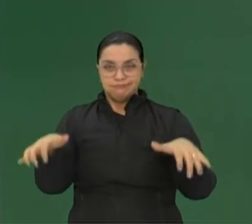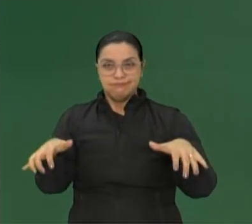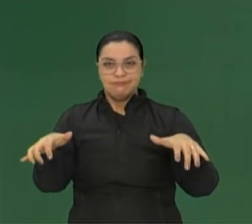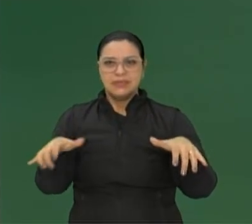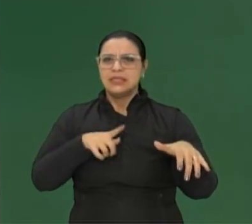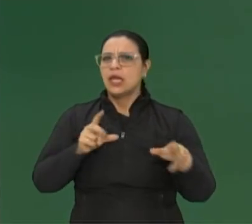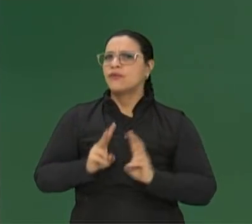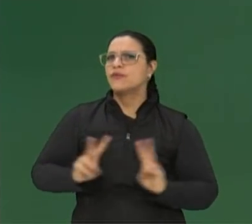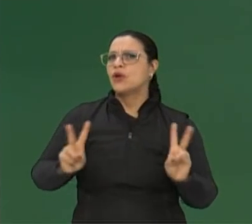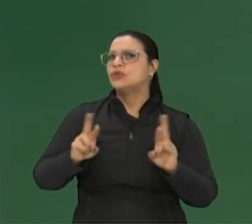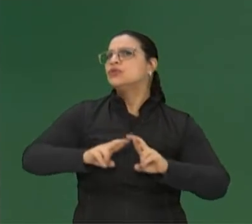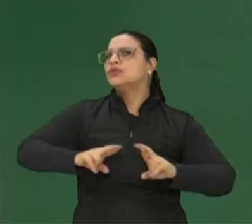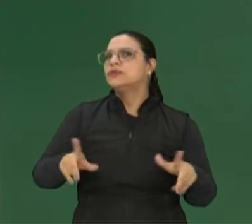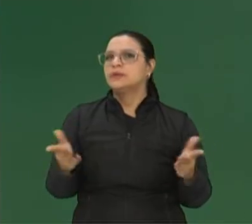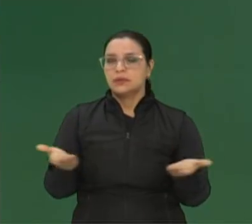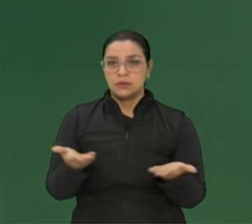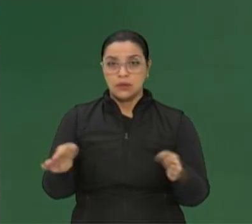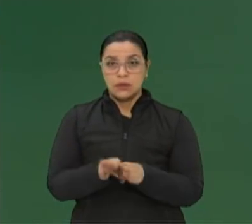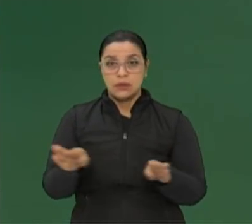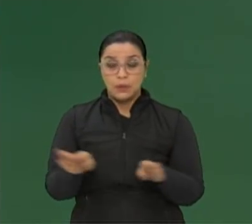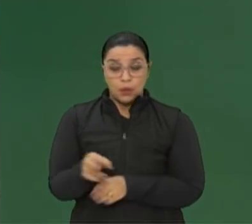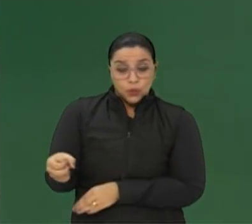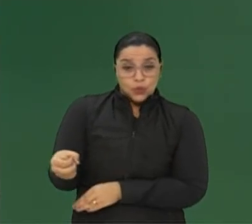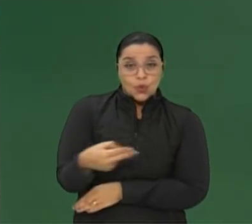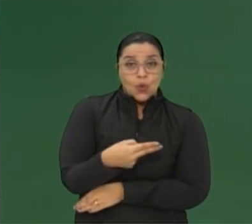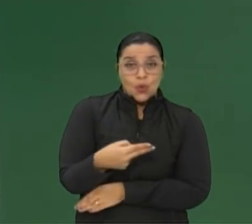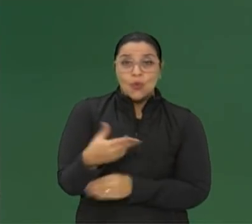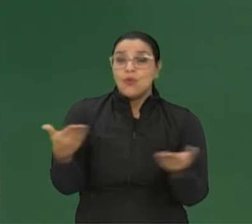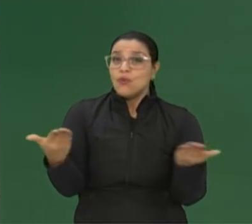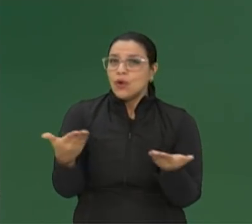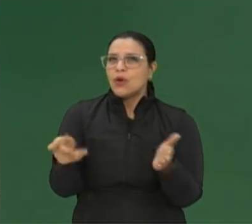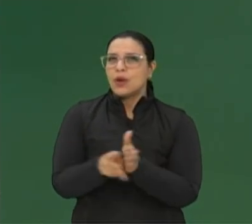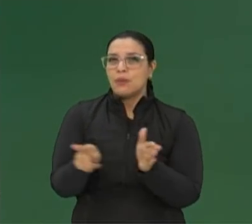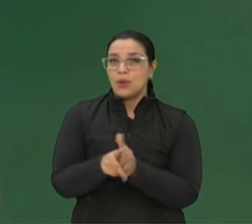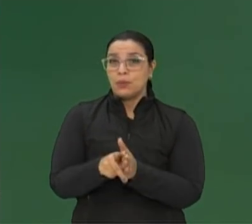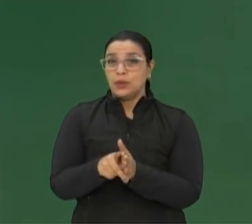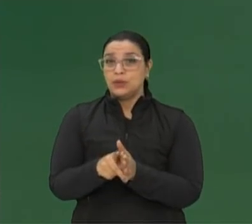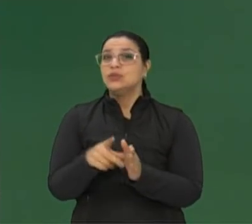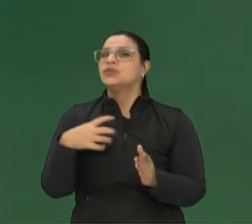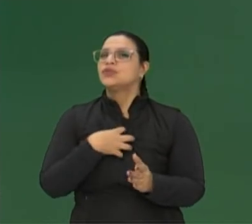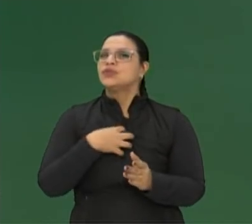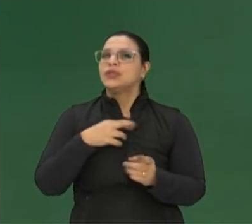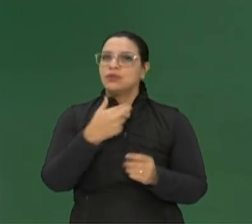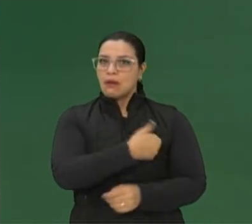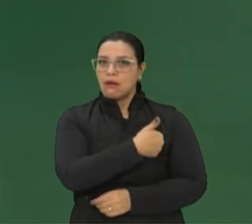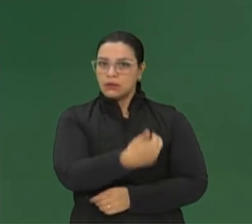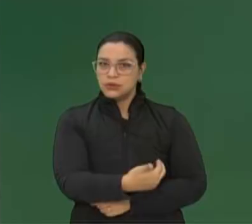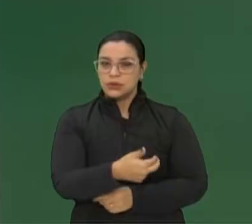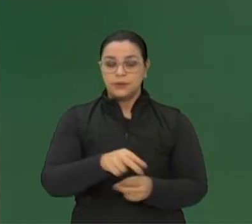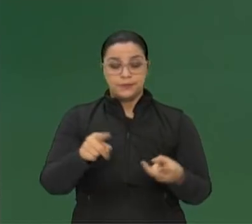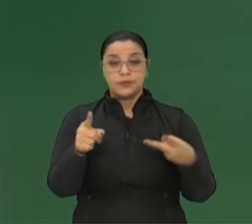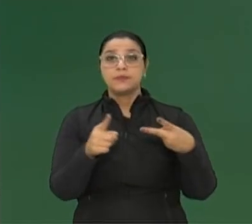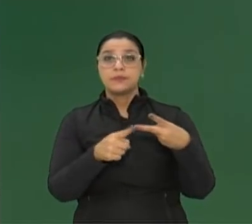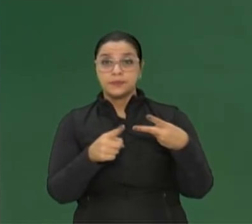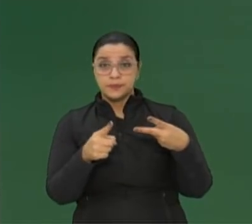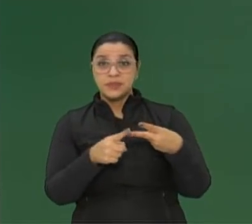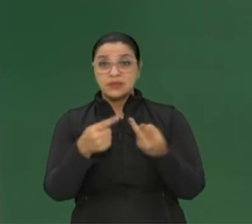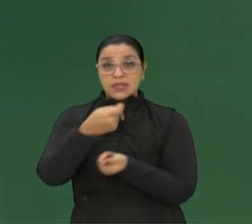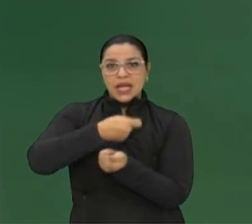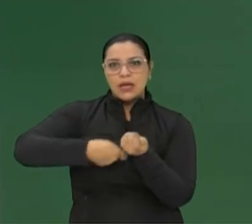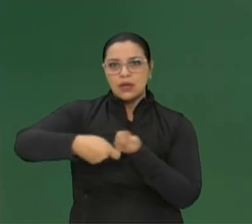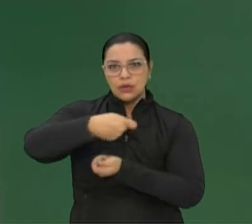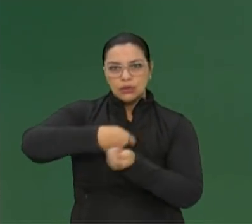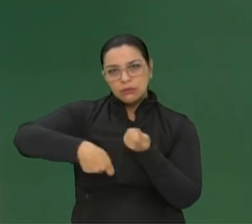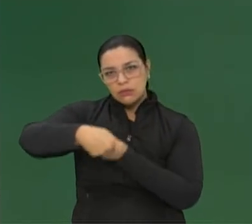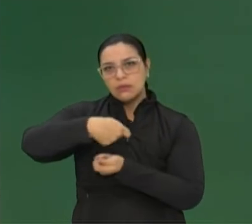Uma revalorização, uma renovação, aliás, da religião, né? Nós temos aqui a passagem, né, da economia, o